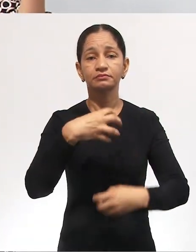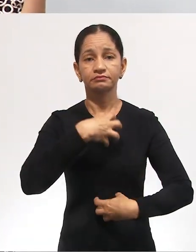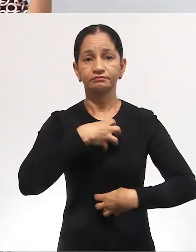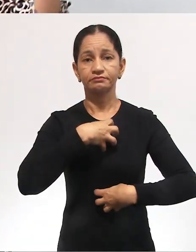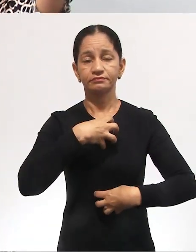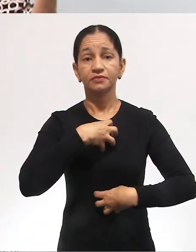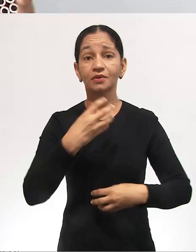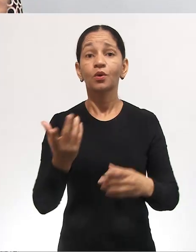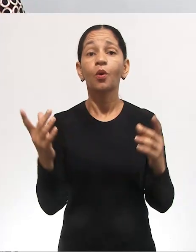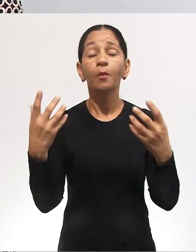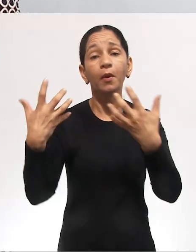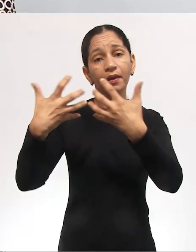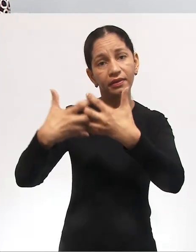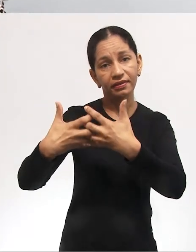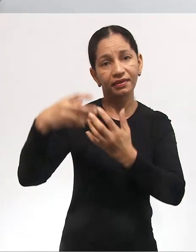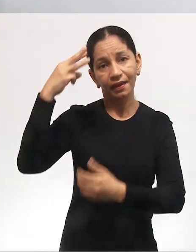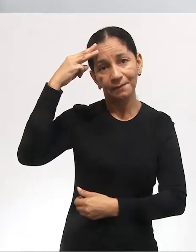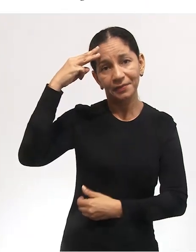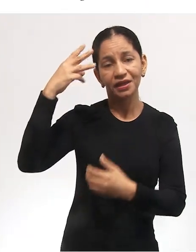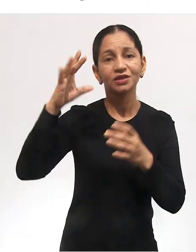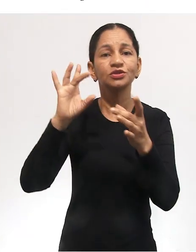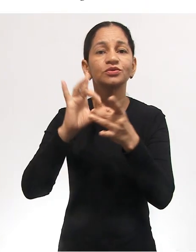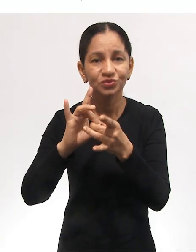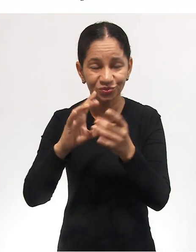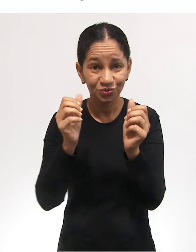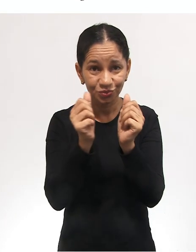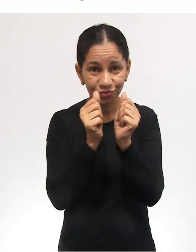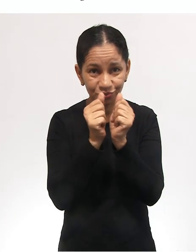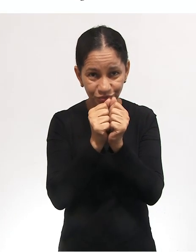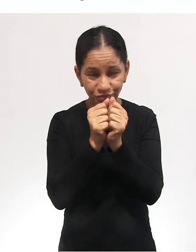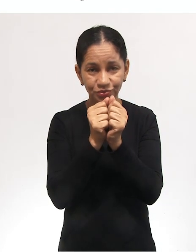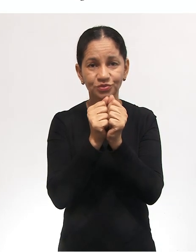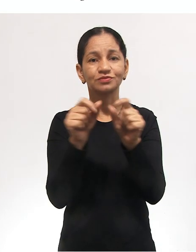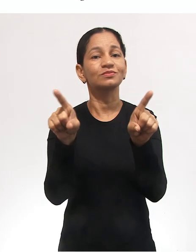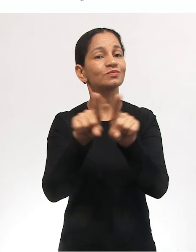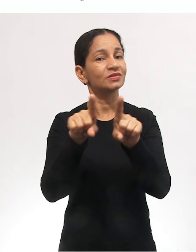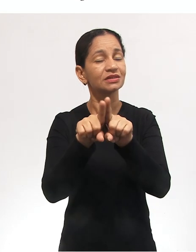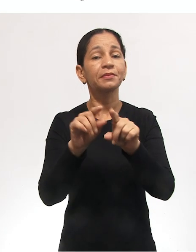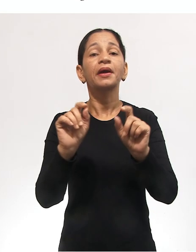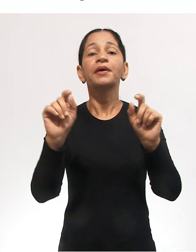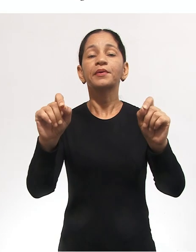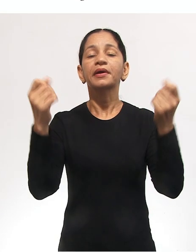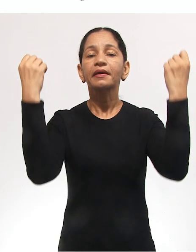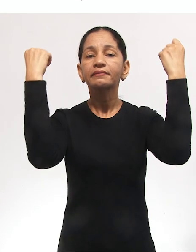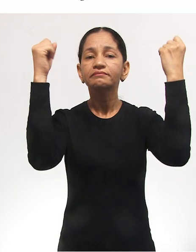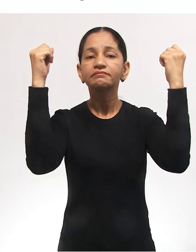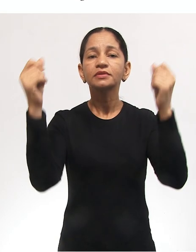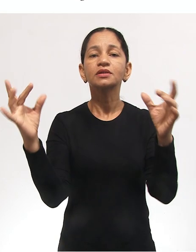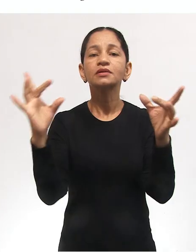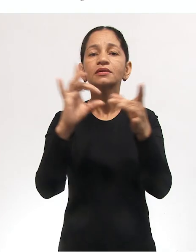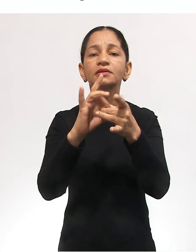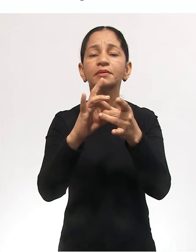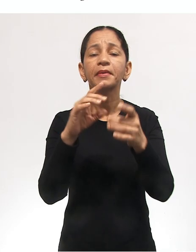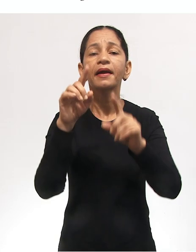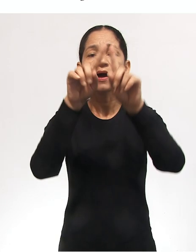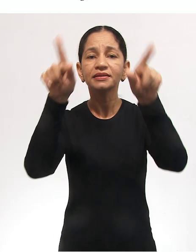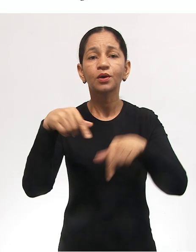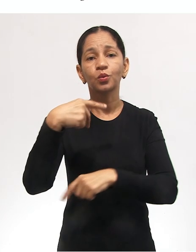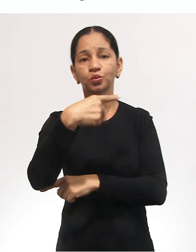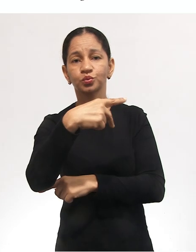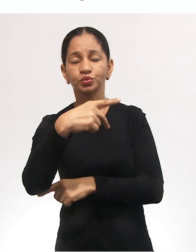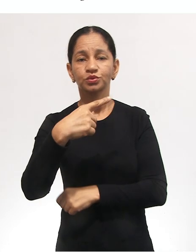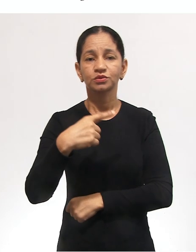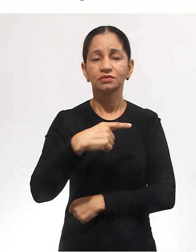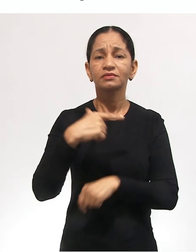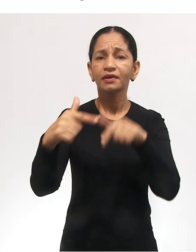corpo e mente para aquela atividade que vai ser realizada. Exercícios físicos e a saúde do trabalhador. Então, a atividade fora